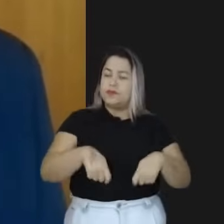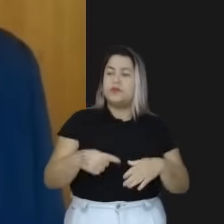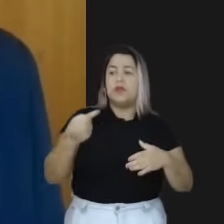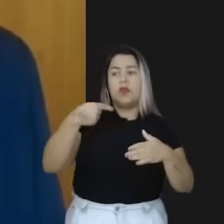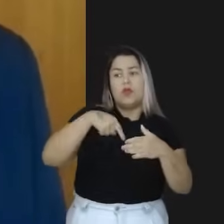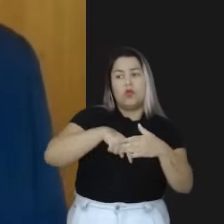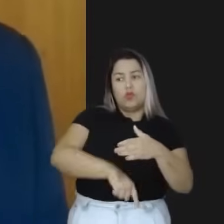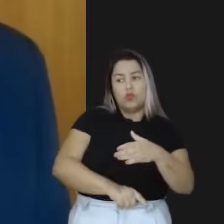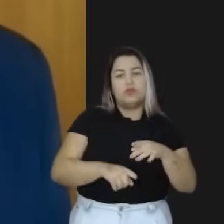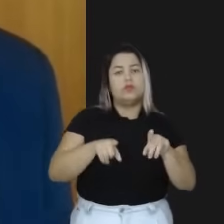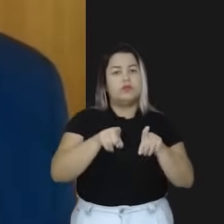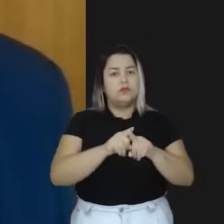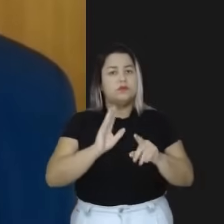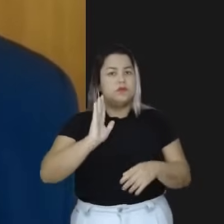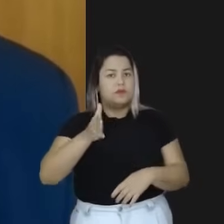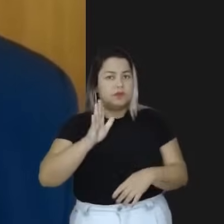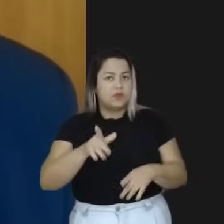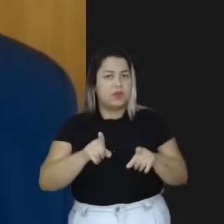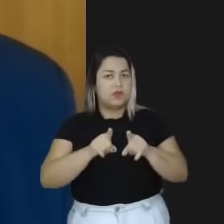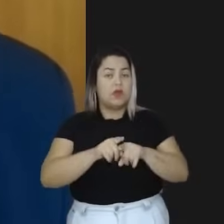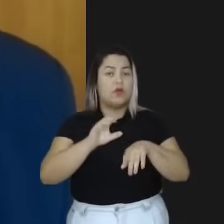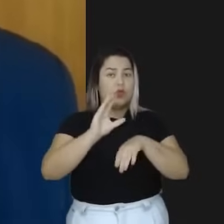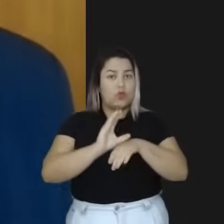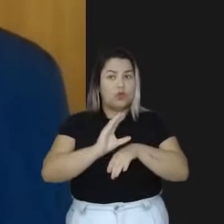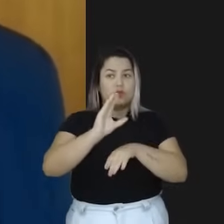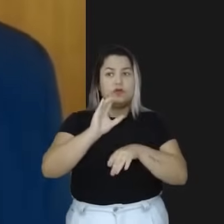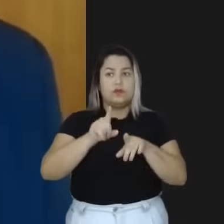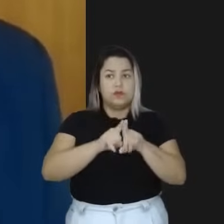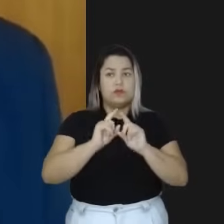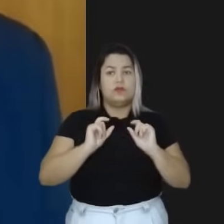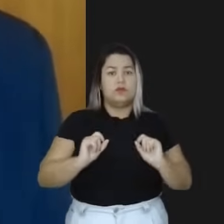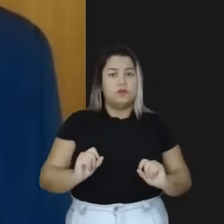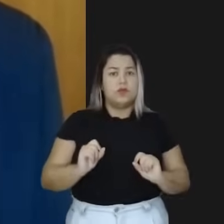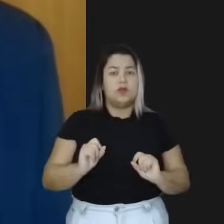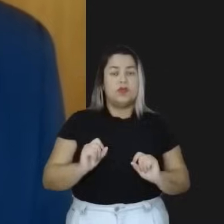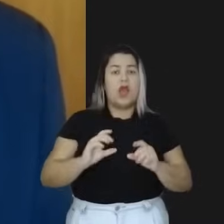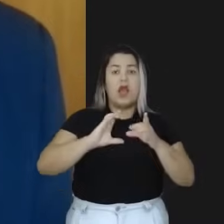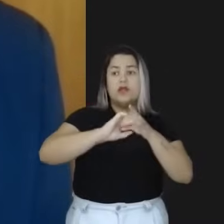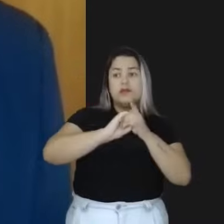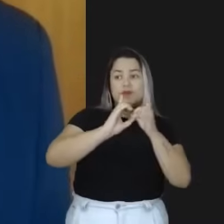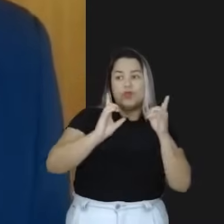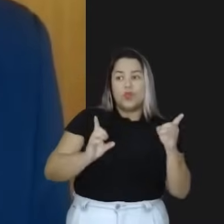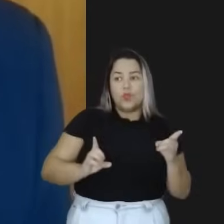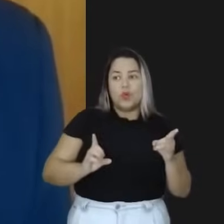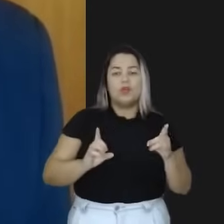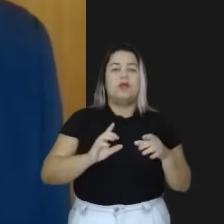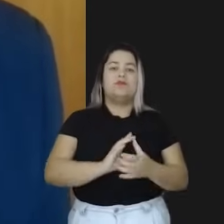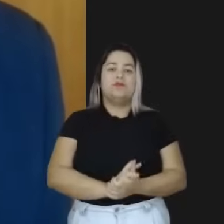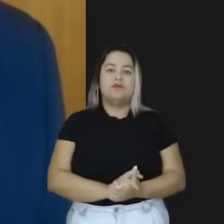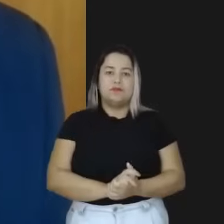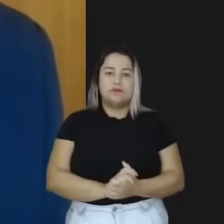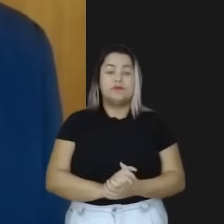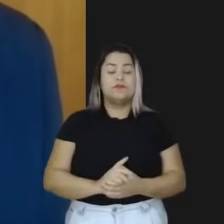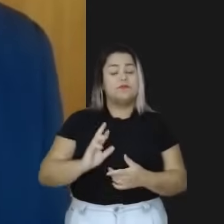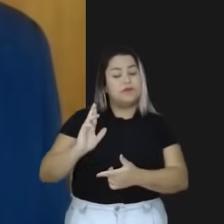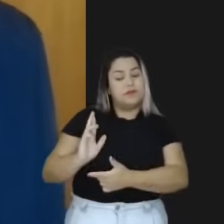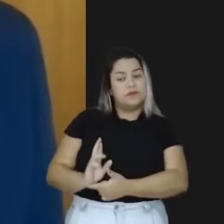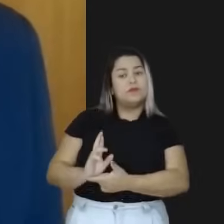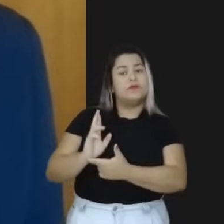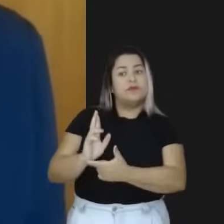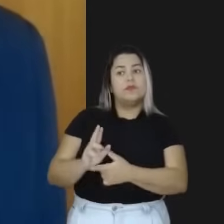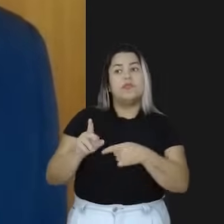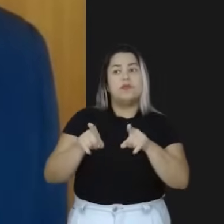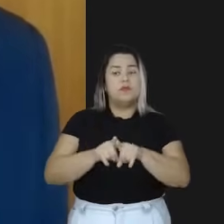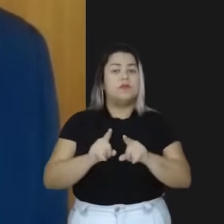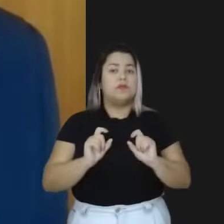aprofundar o conceito que está na Constituição, de que a democracia, ela, além de ser representativa, e aí estão